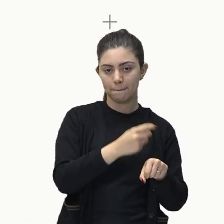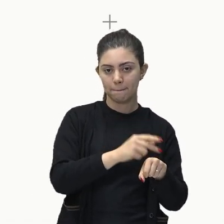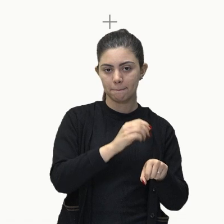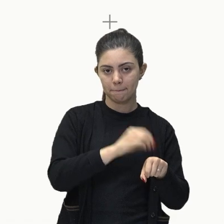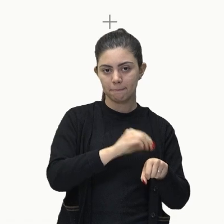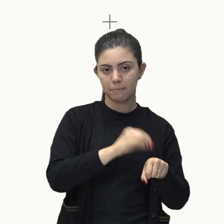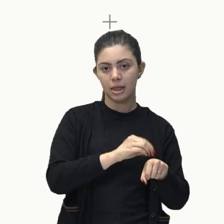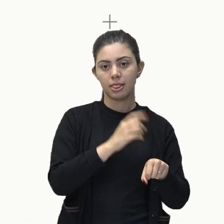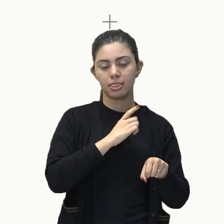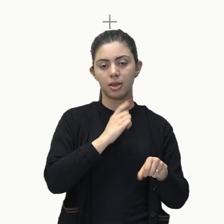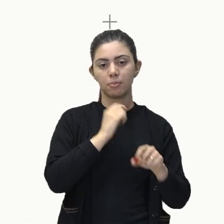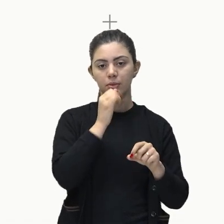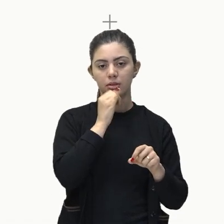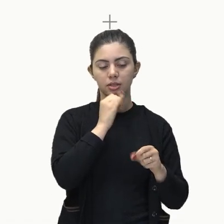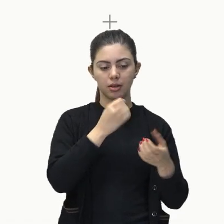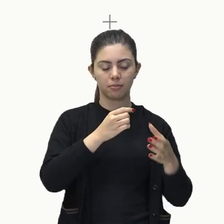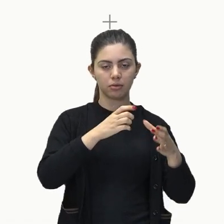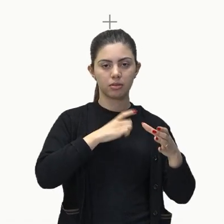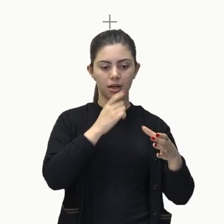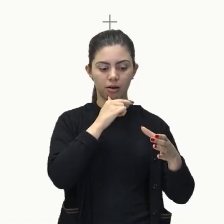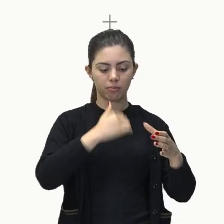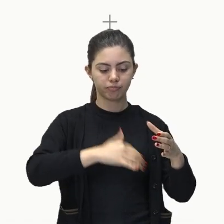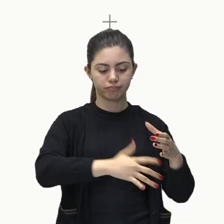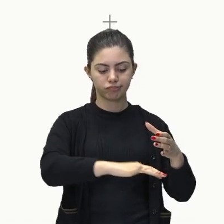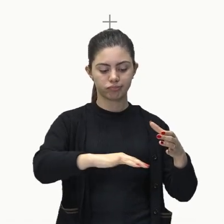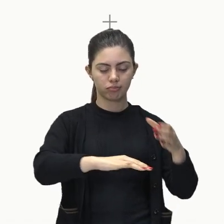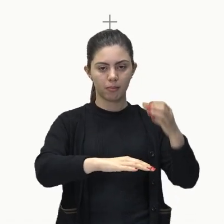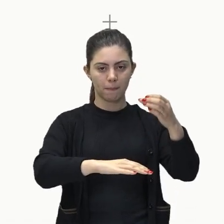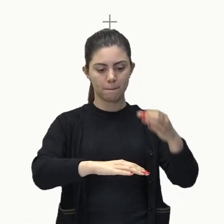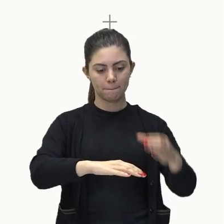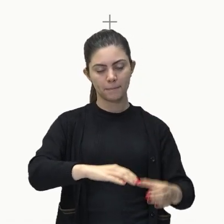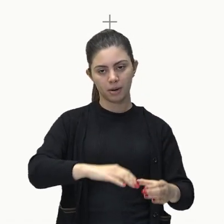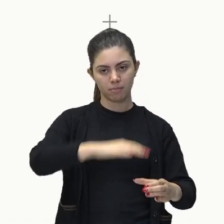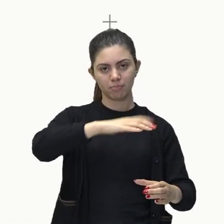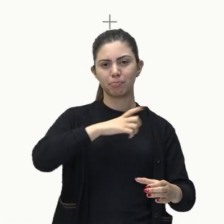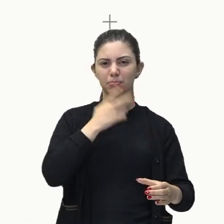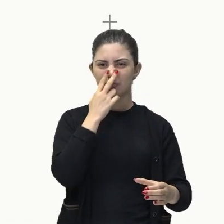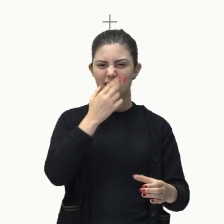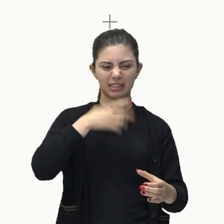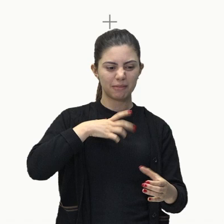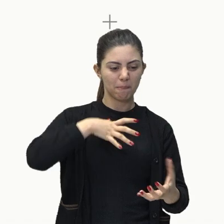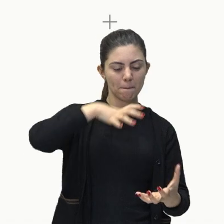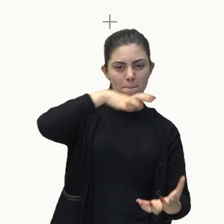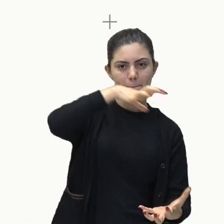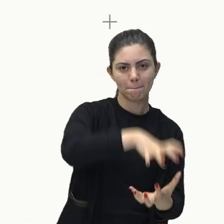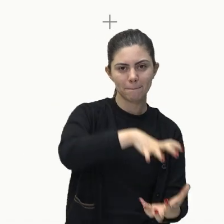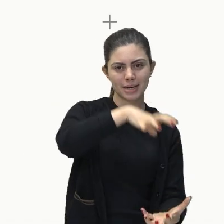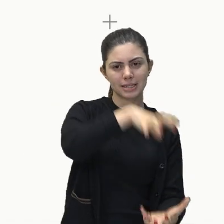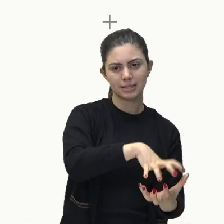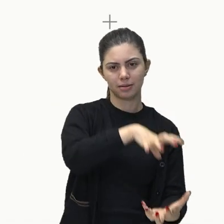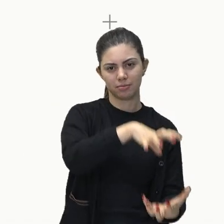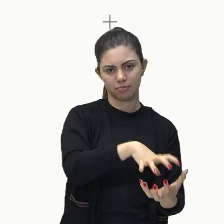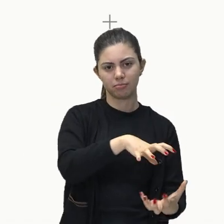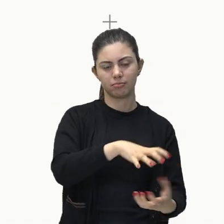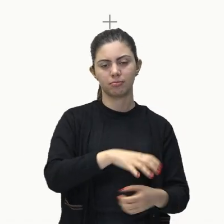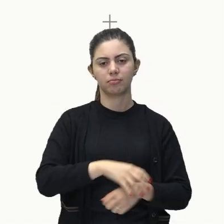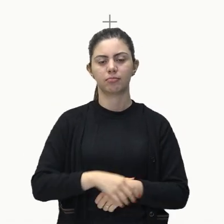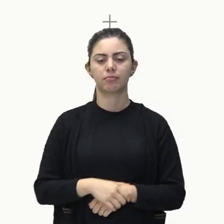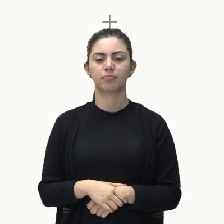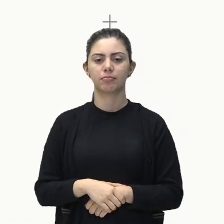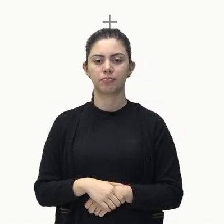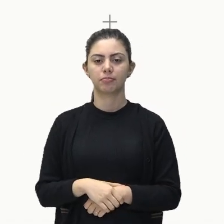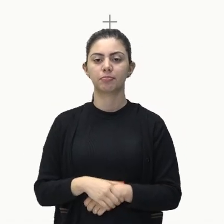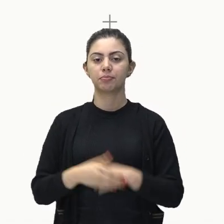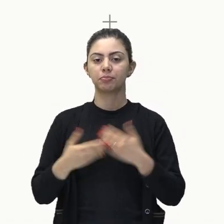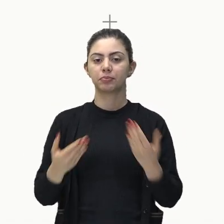uma força de direção vertical e sentido para baixo, e sentido de baixo para cima, né?